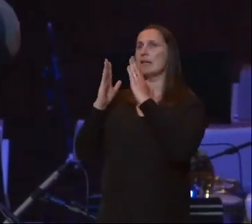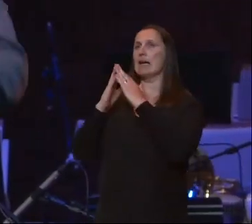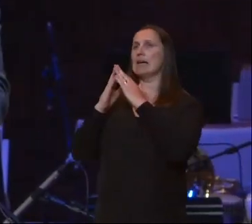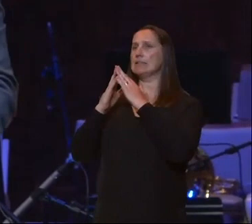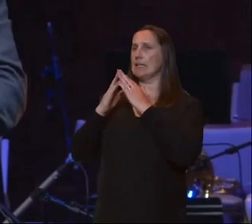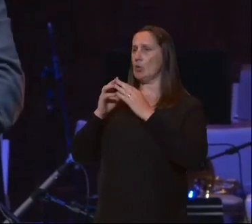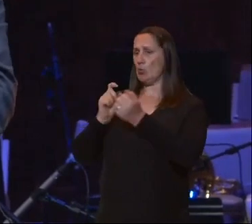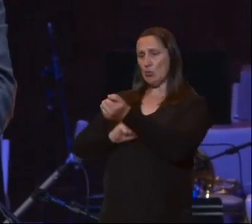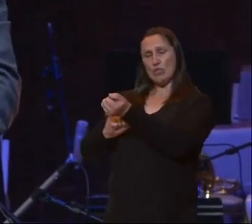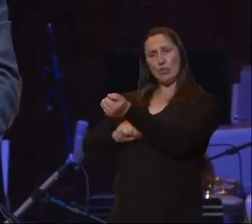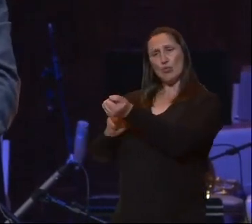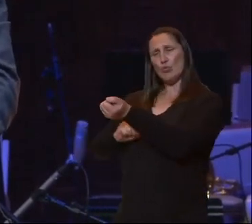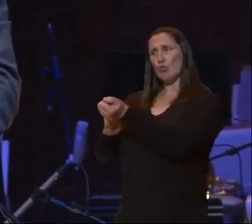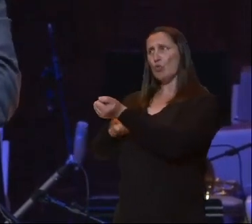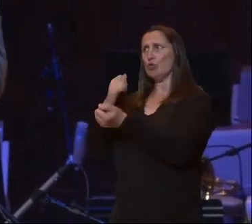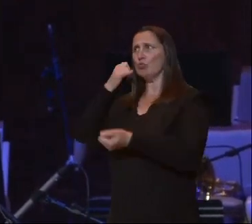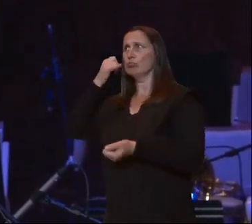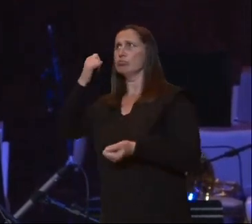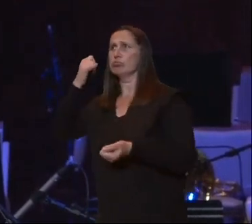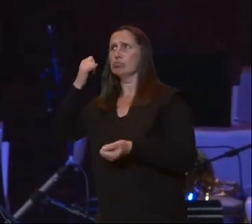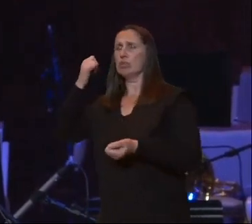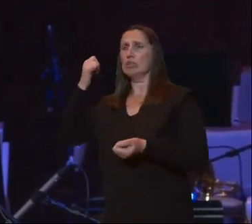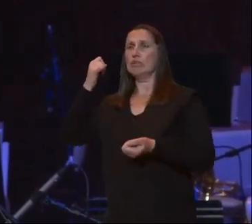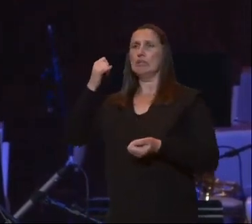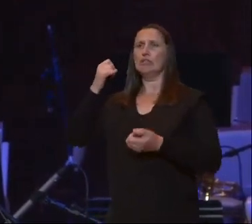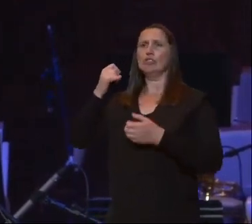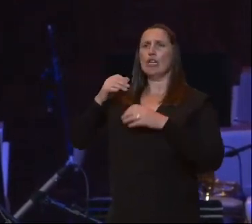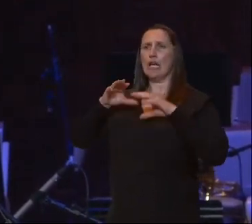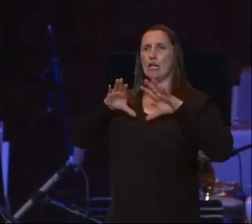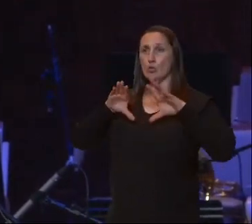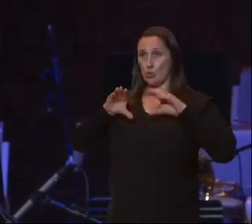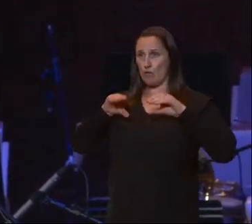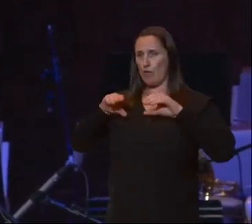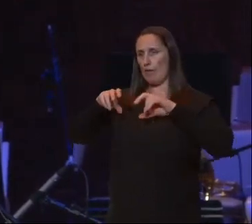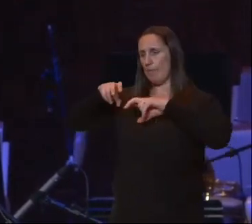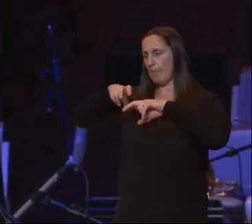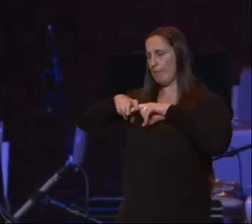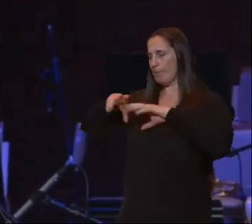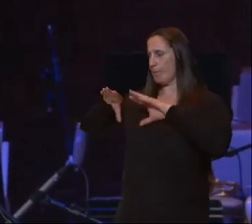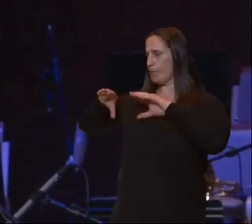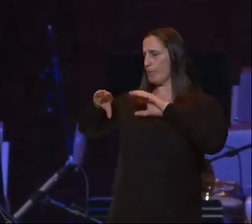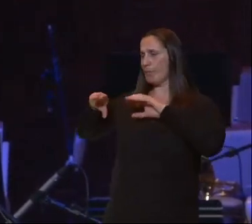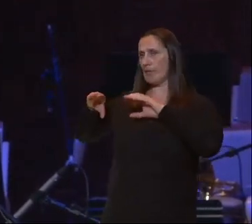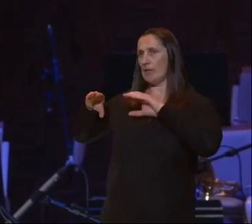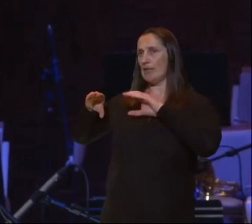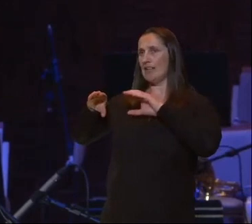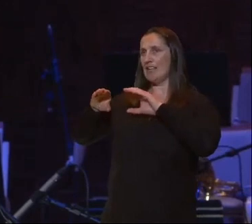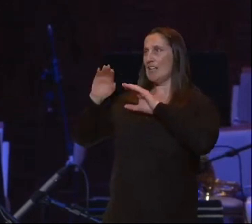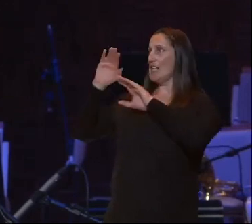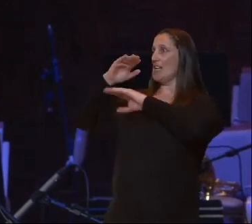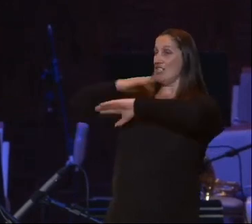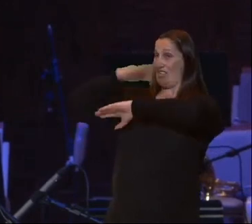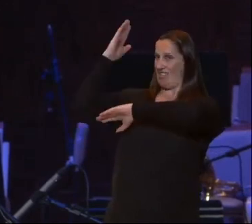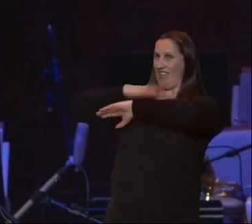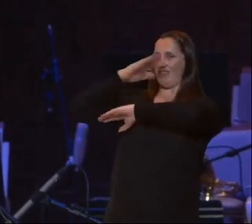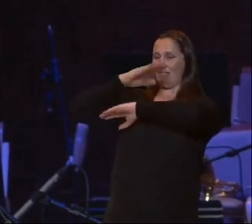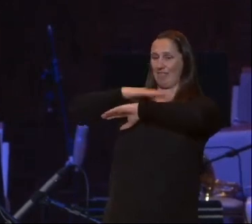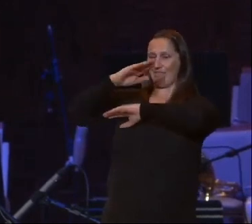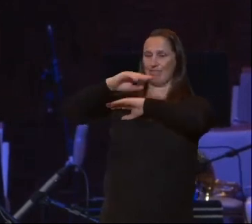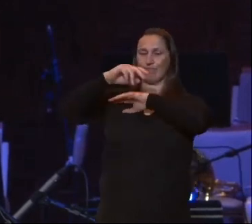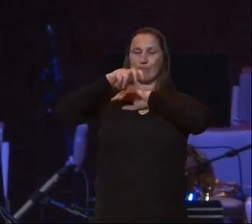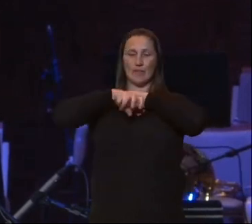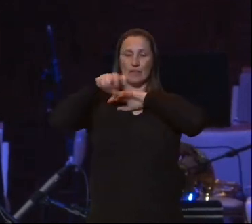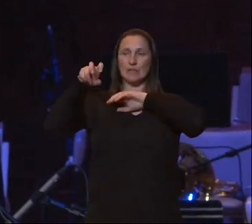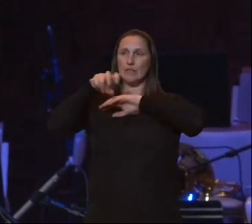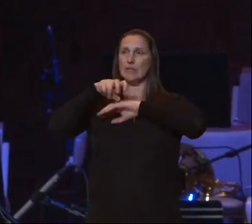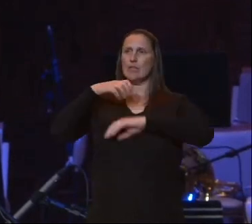não era verdade. Tinha um sofá na minha frente, estava encostado na janela de casa.